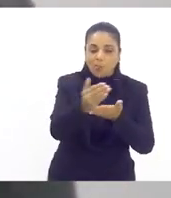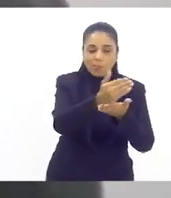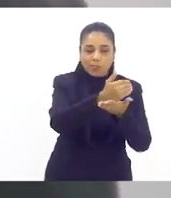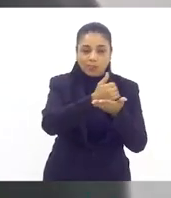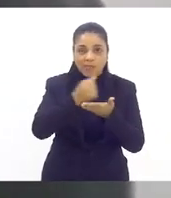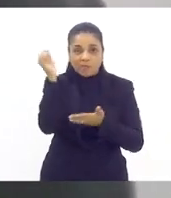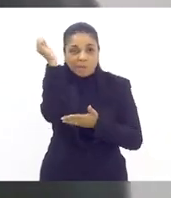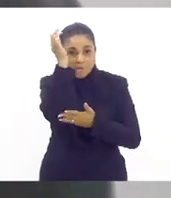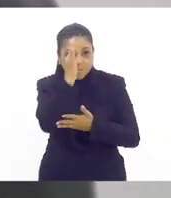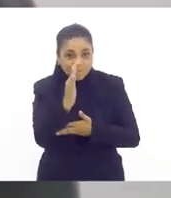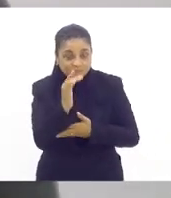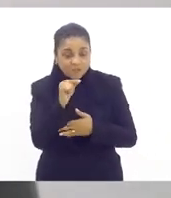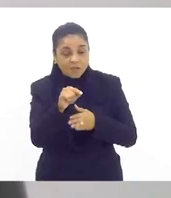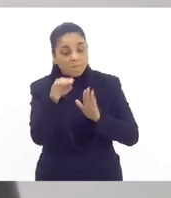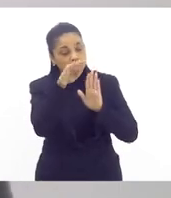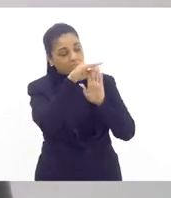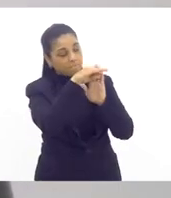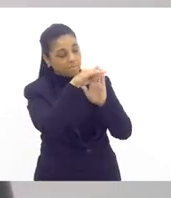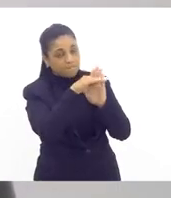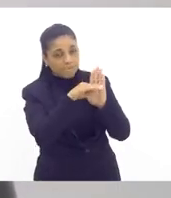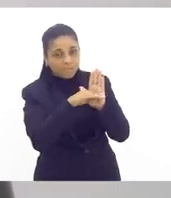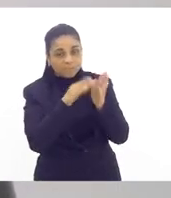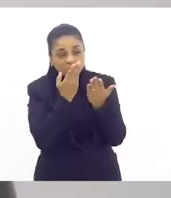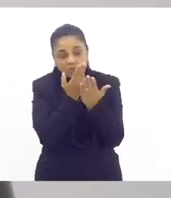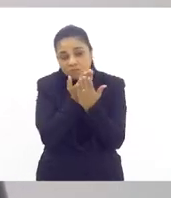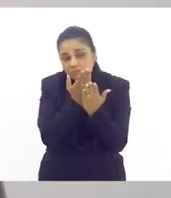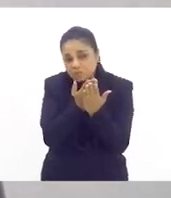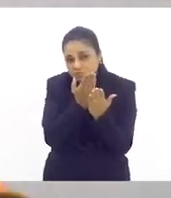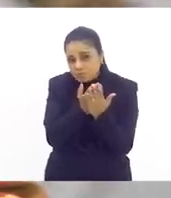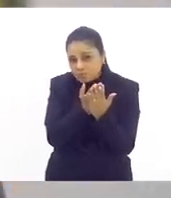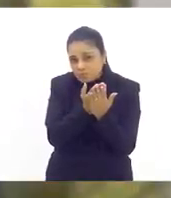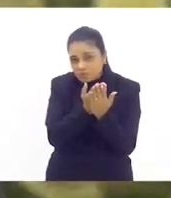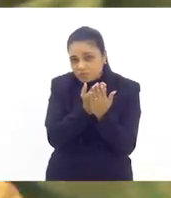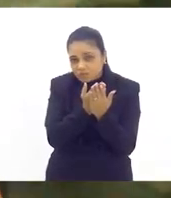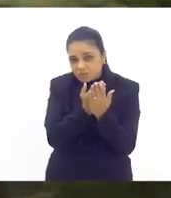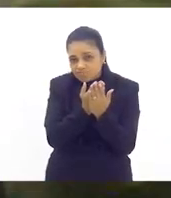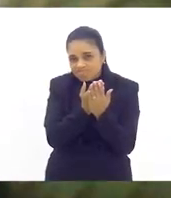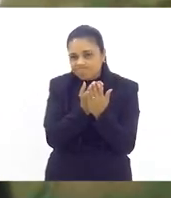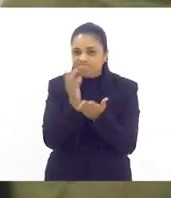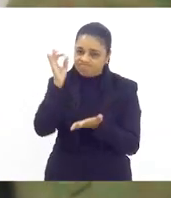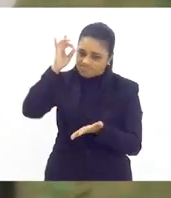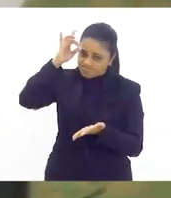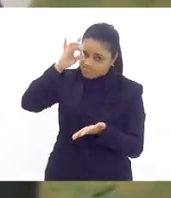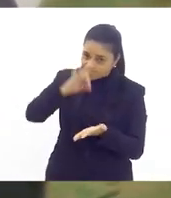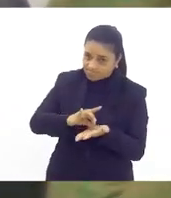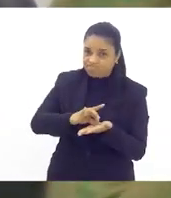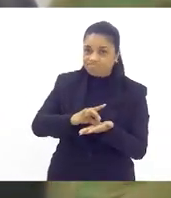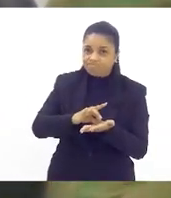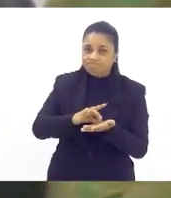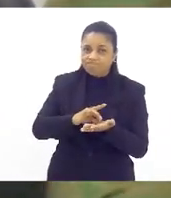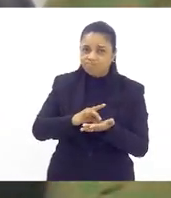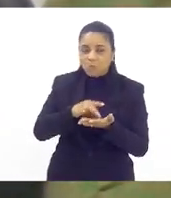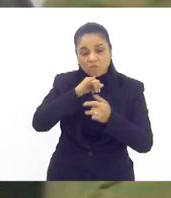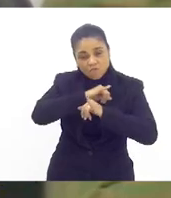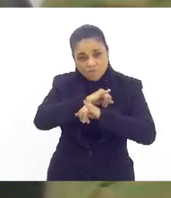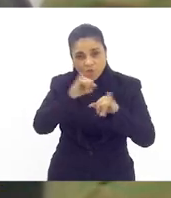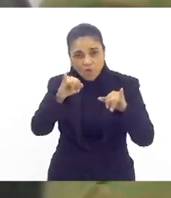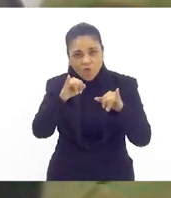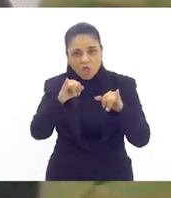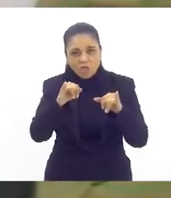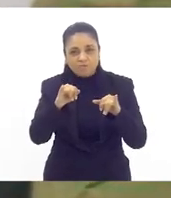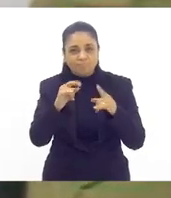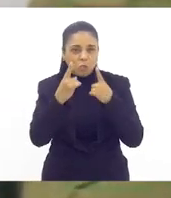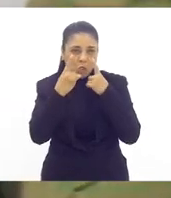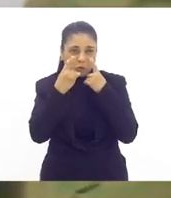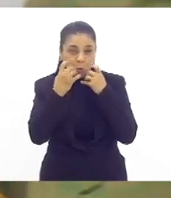então pautado nisso e pautado nesse estudo Eu Preciso Dizer Binho e eu não digo isso com choro